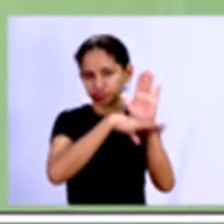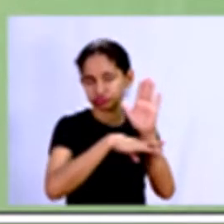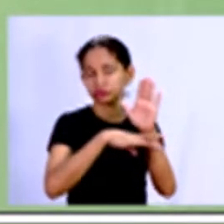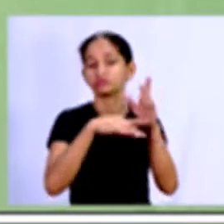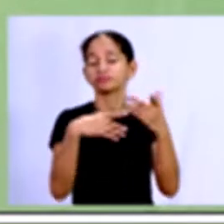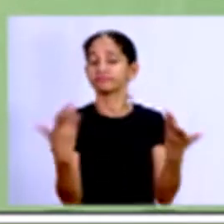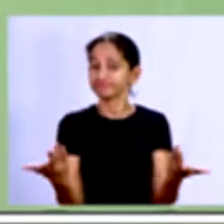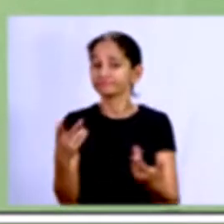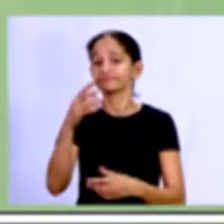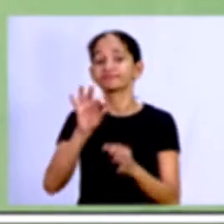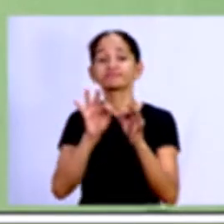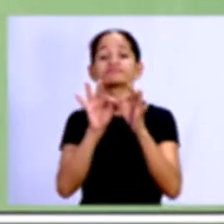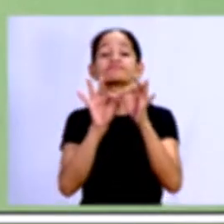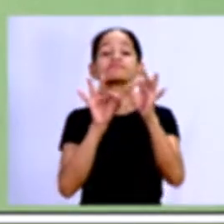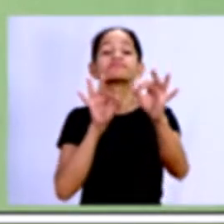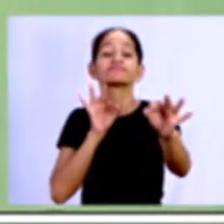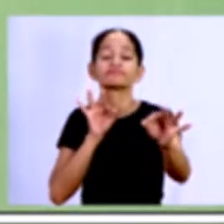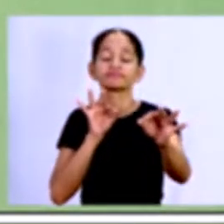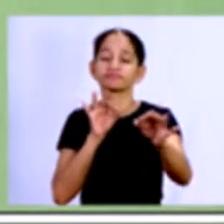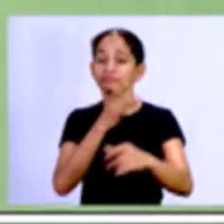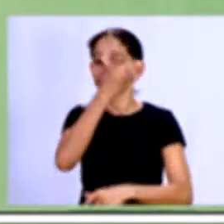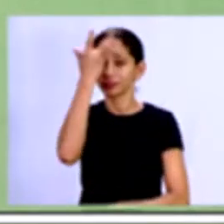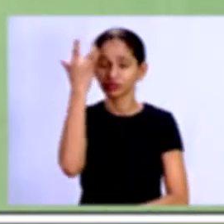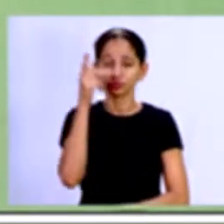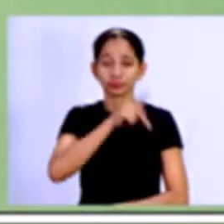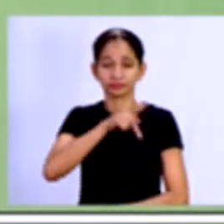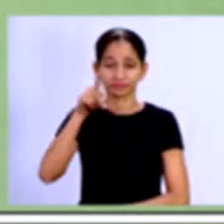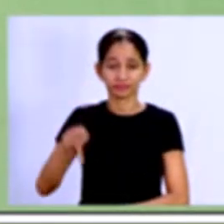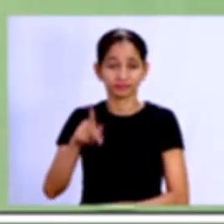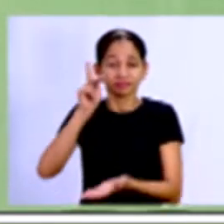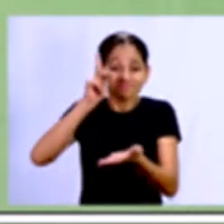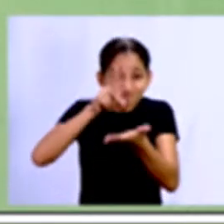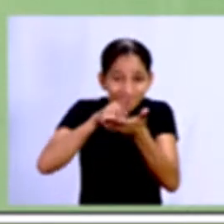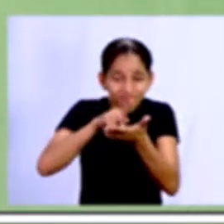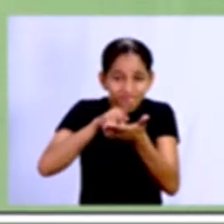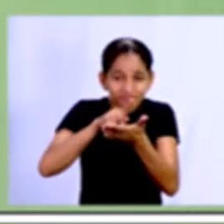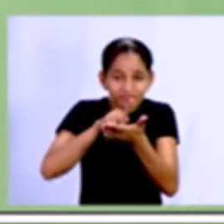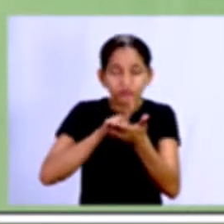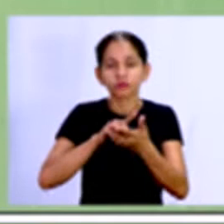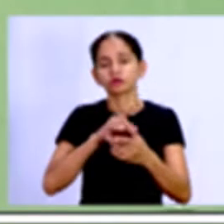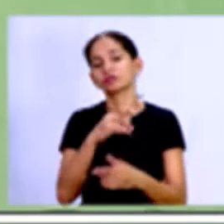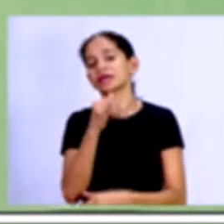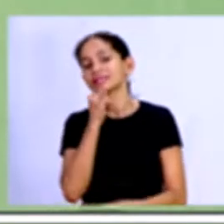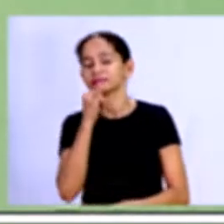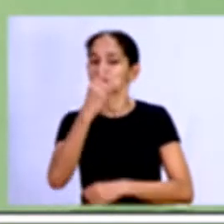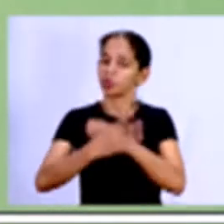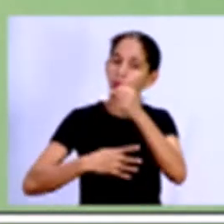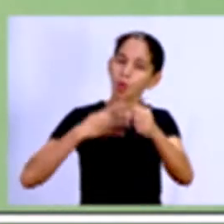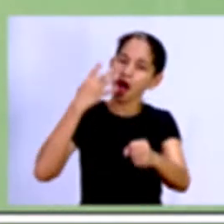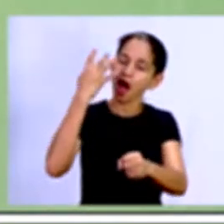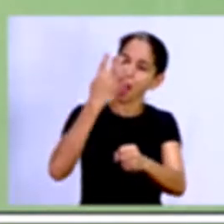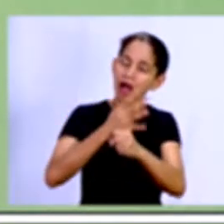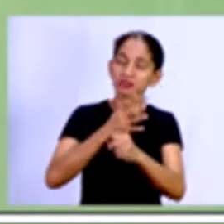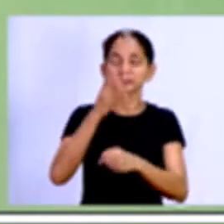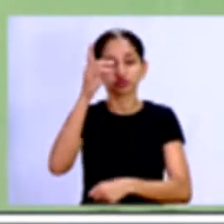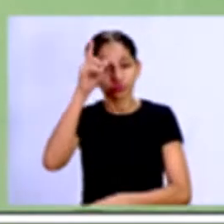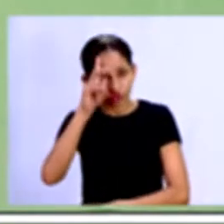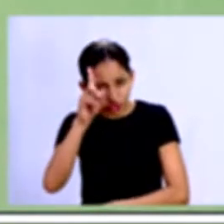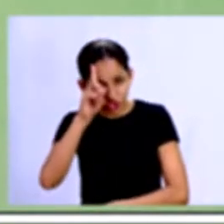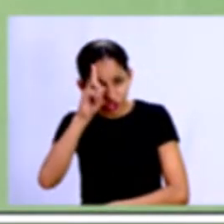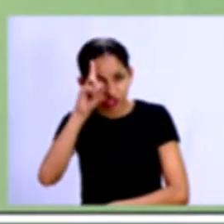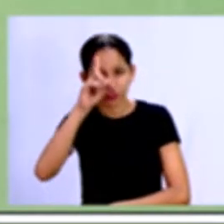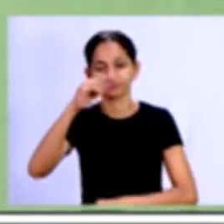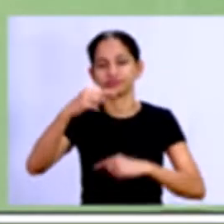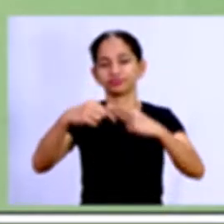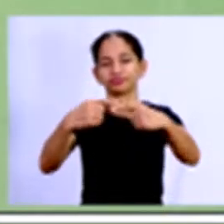não temos a presença física do professor durante 4 horas diárias dos dias